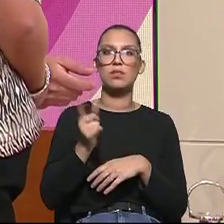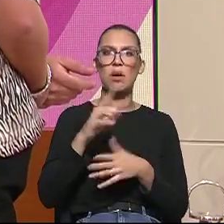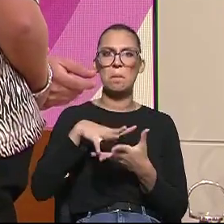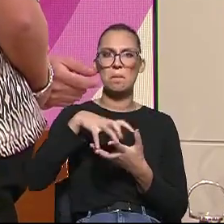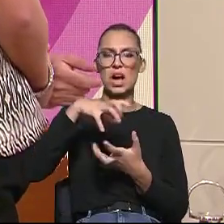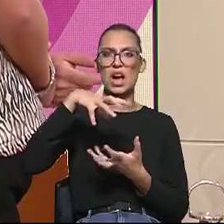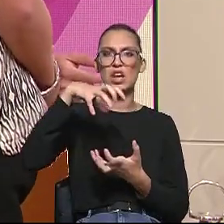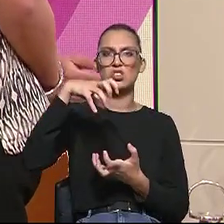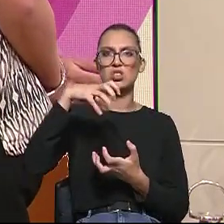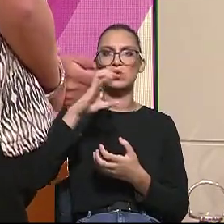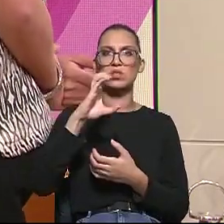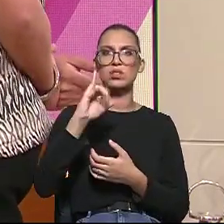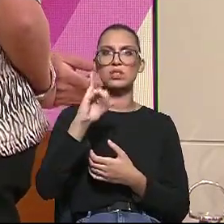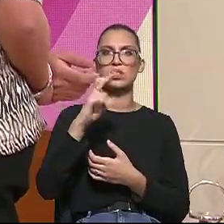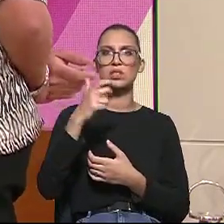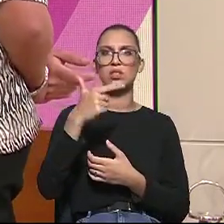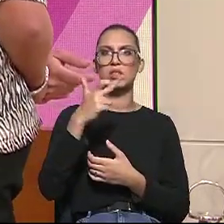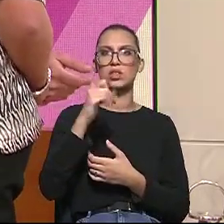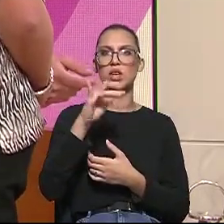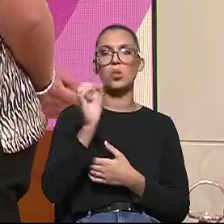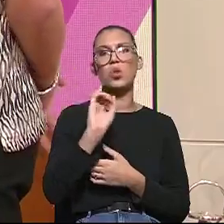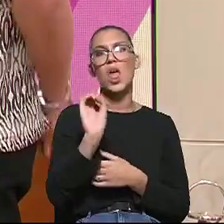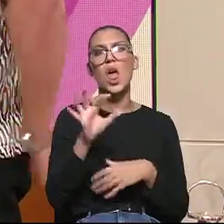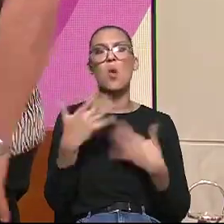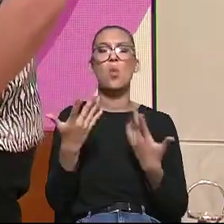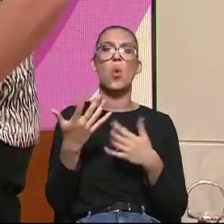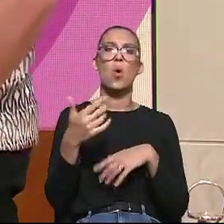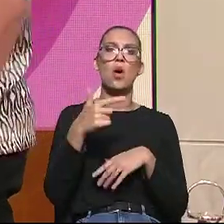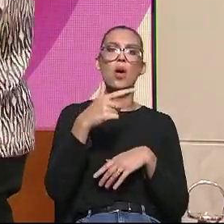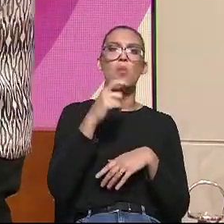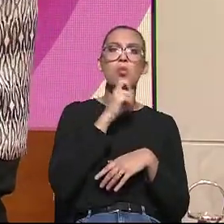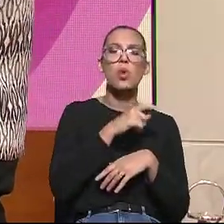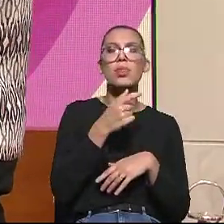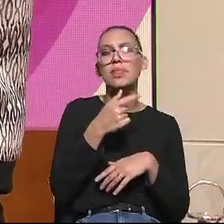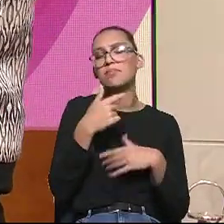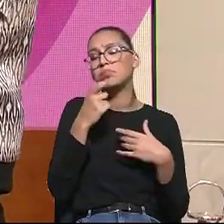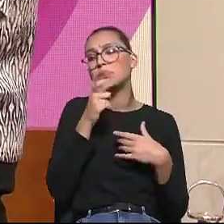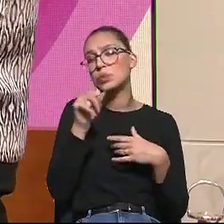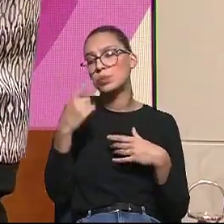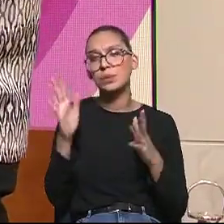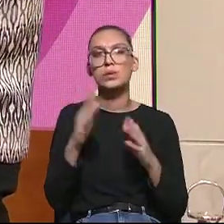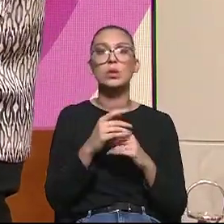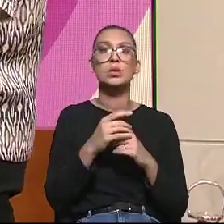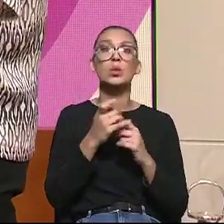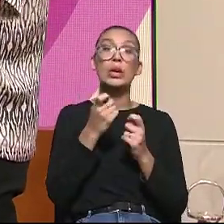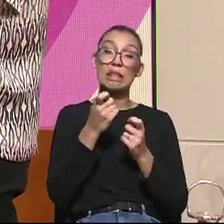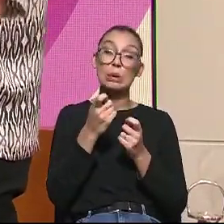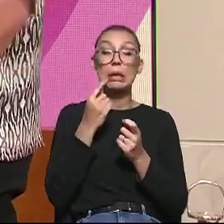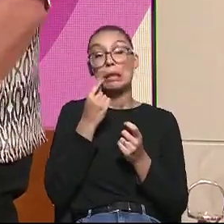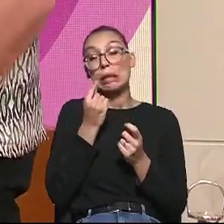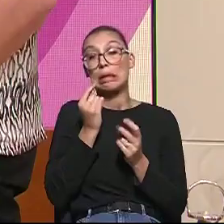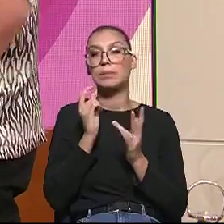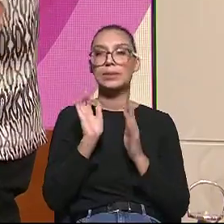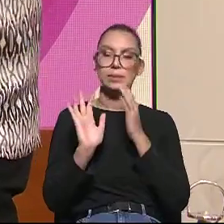Abacaxi não é citrino. Se fosse toranja, tangerina, uma coisa assim. Mas não faz mal. É um bocadinho para o amargo às vezes. É ácido